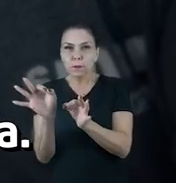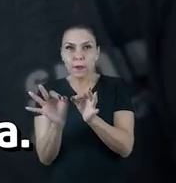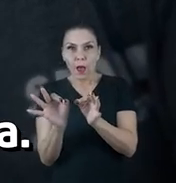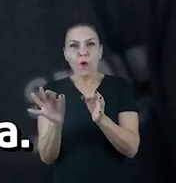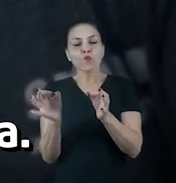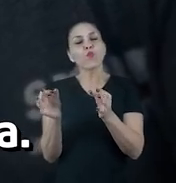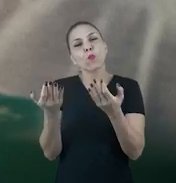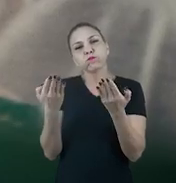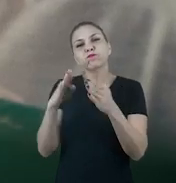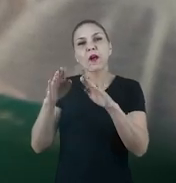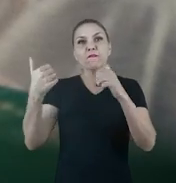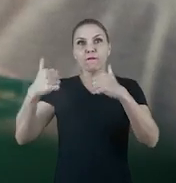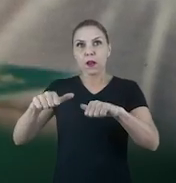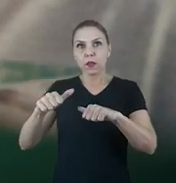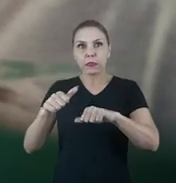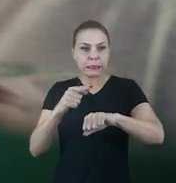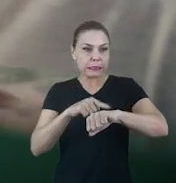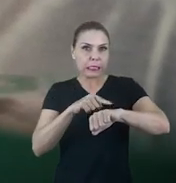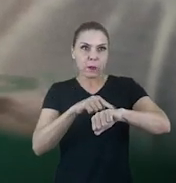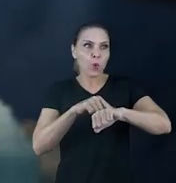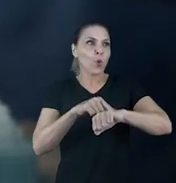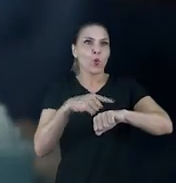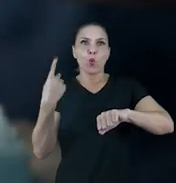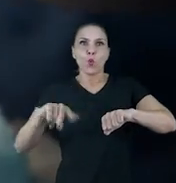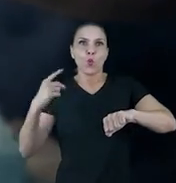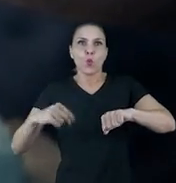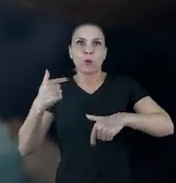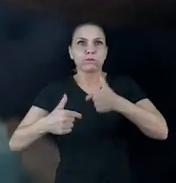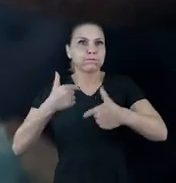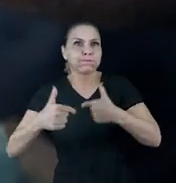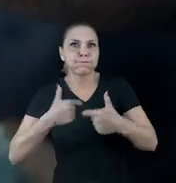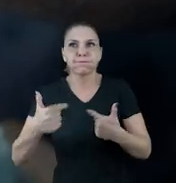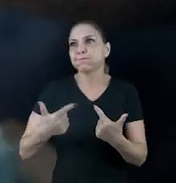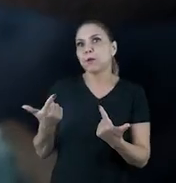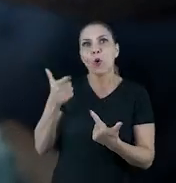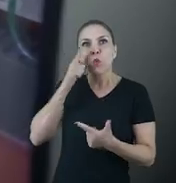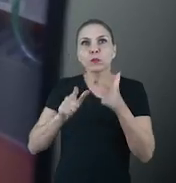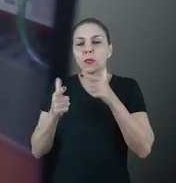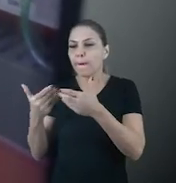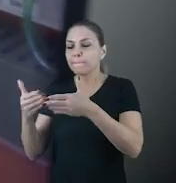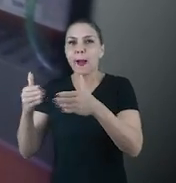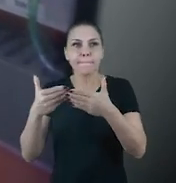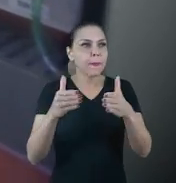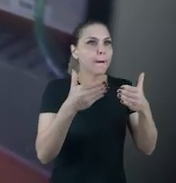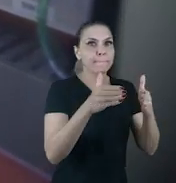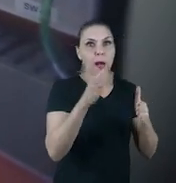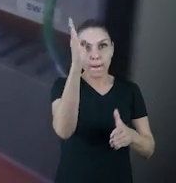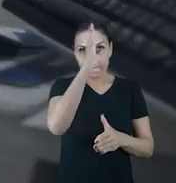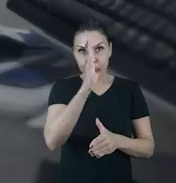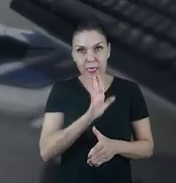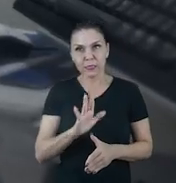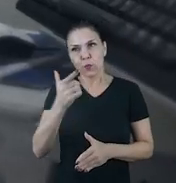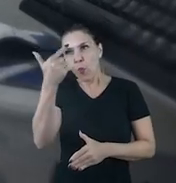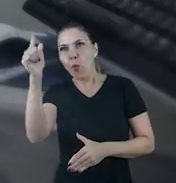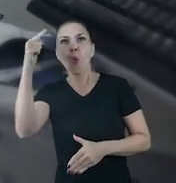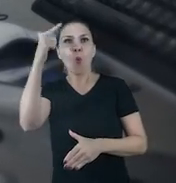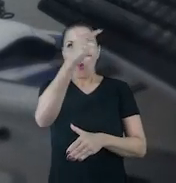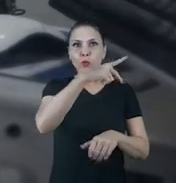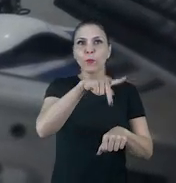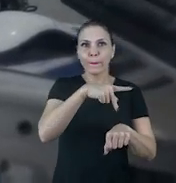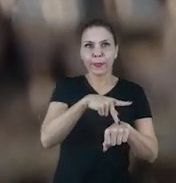de falência ganharam tempo para respirar e trabalhar conseguiram abrir novos mercados no Brasil no